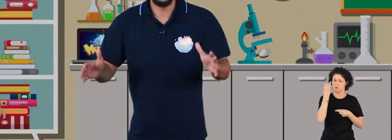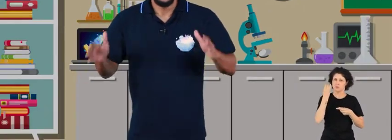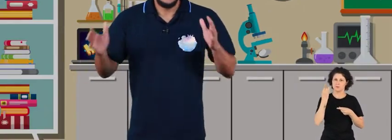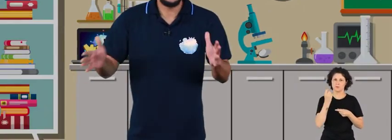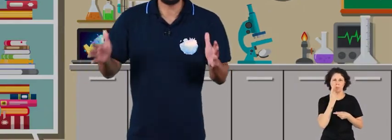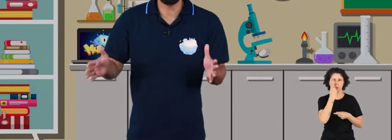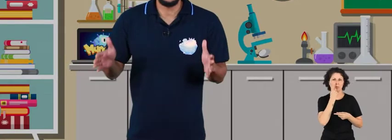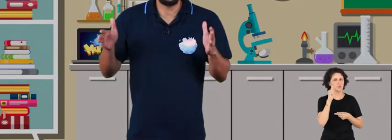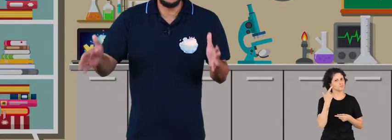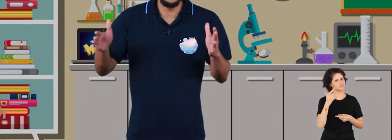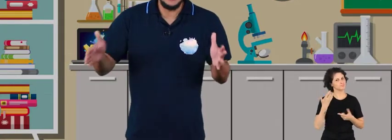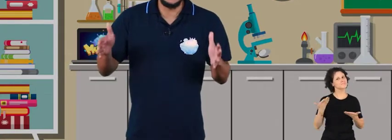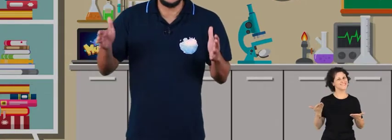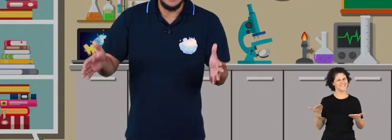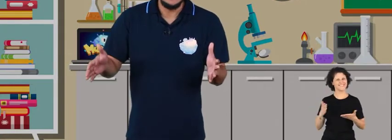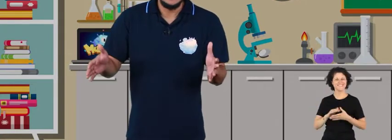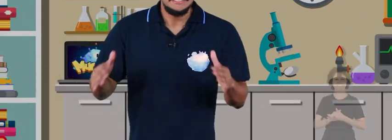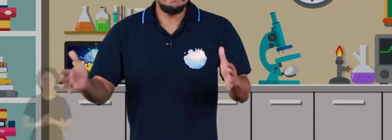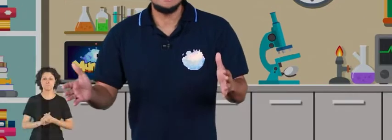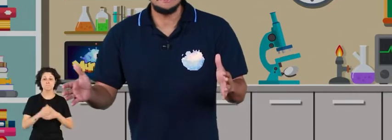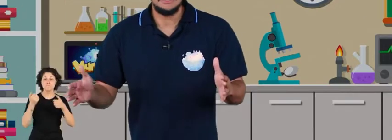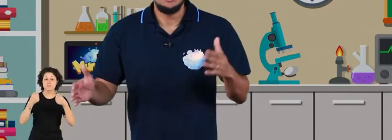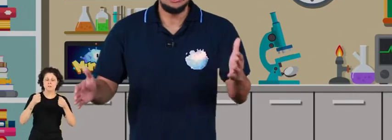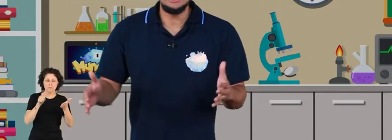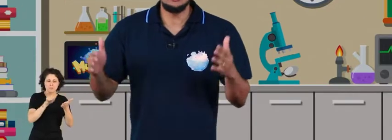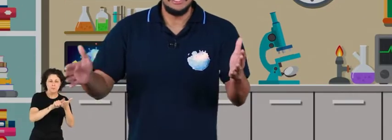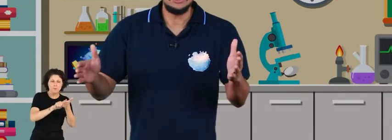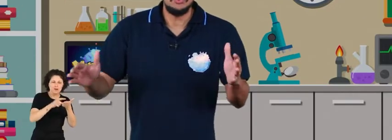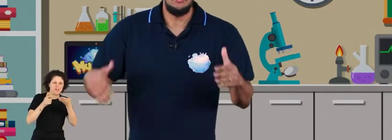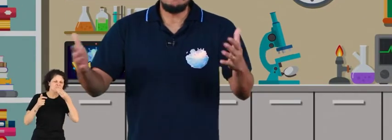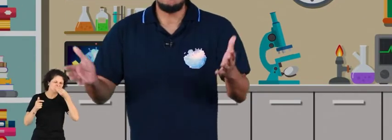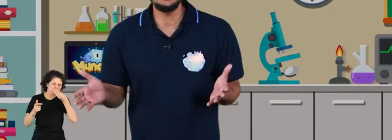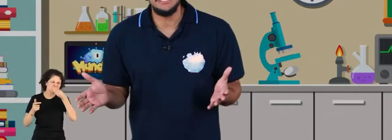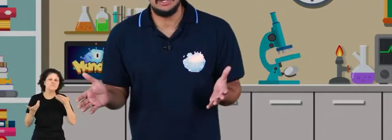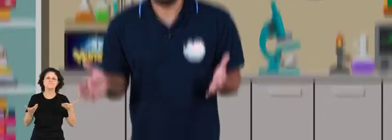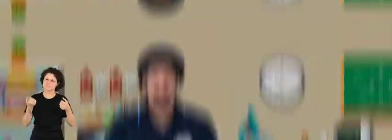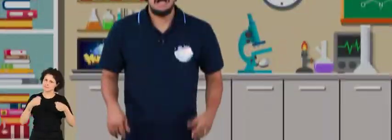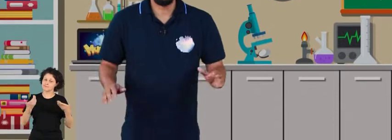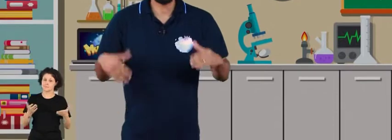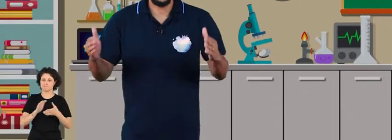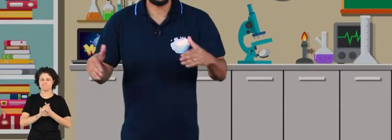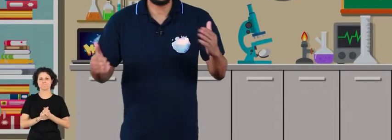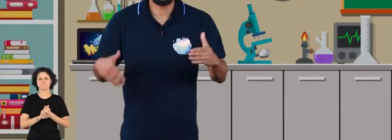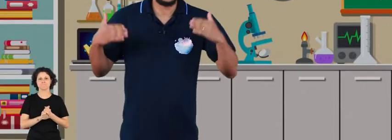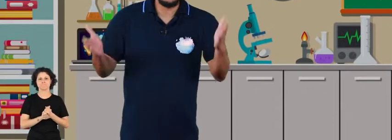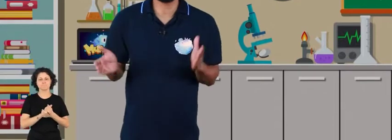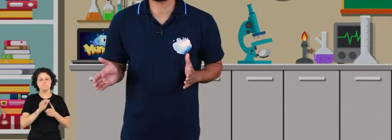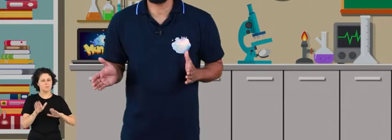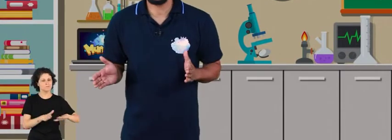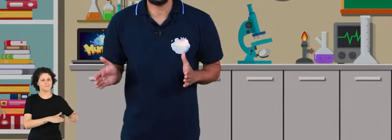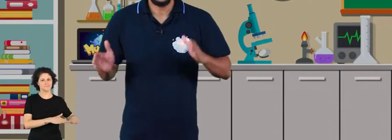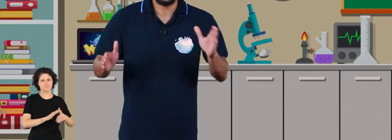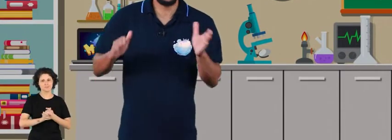Portanto, nada de colocar o dedo no nariz, hein? Se precisar, utilize um lenço ou um papel higiênico. Após o ar entrar pelas